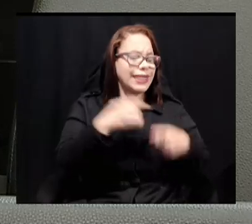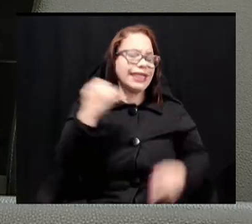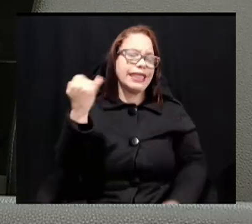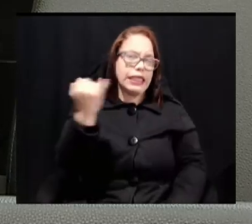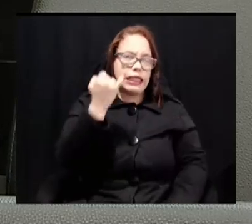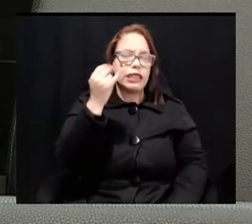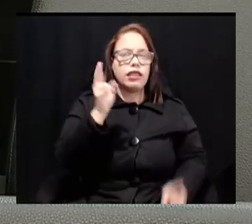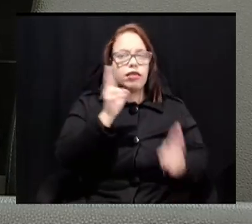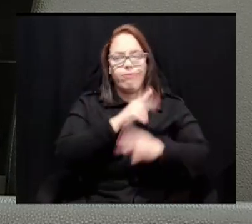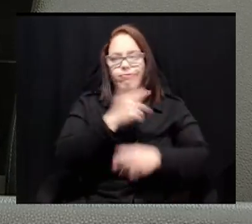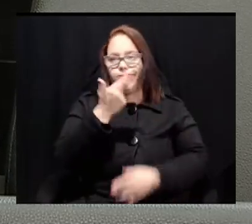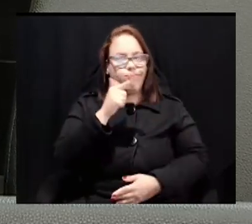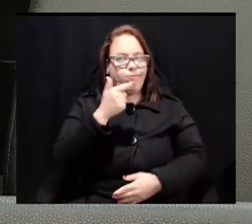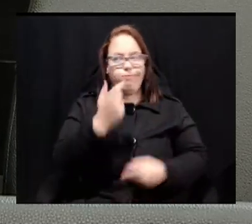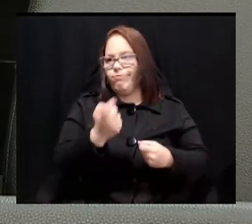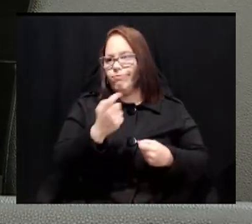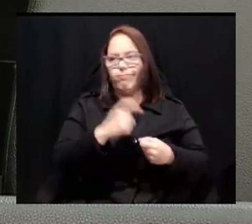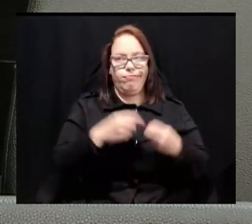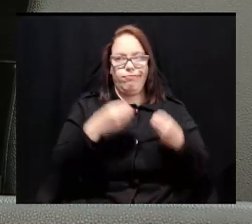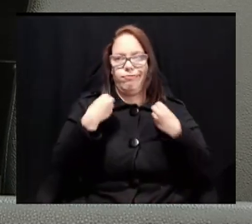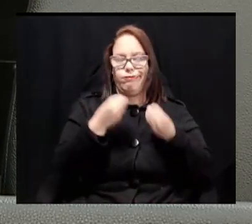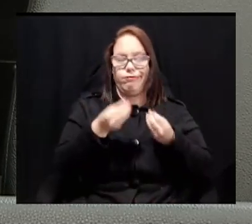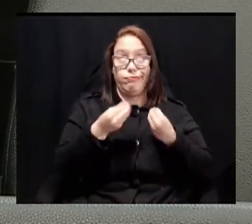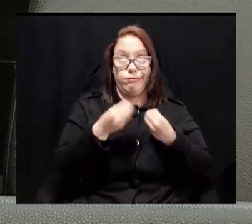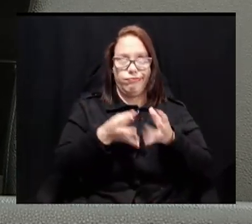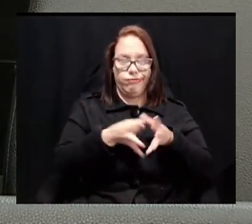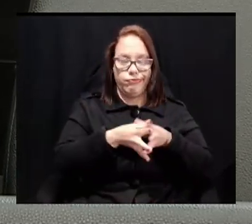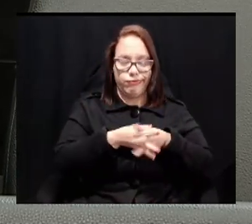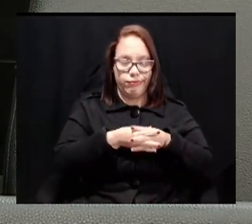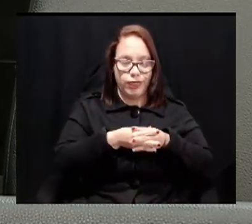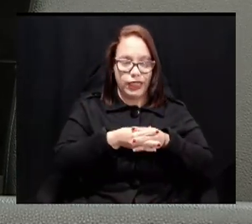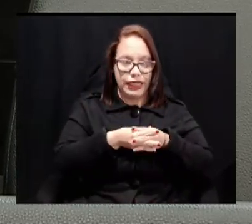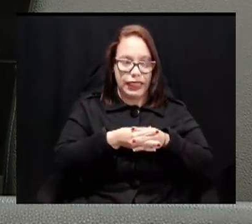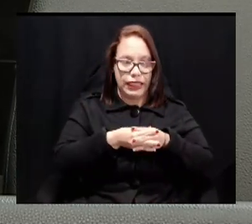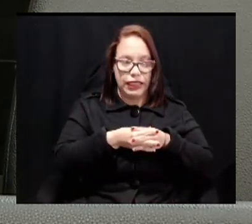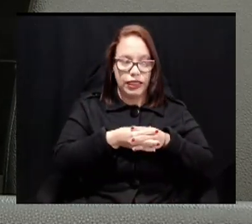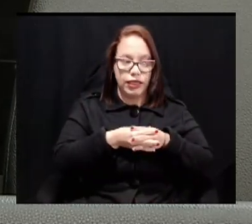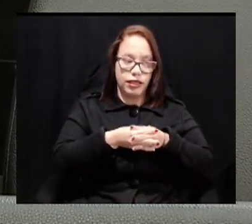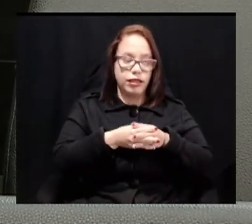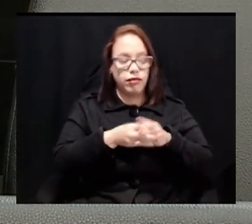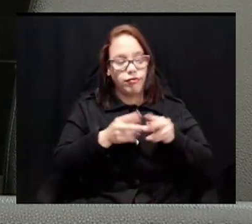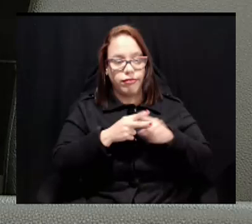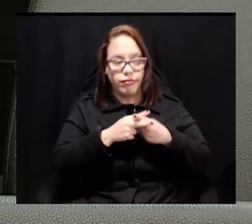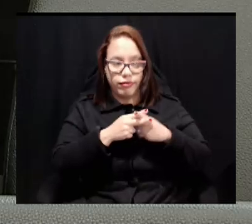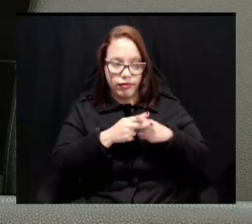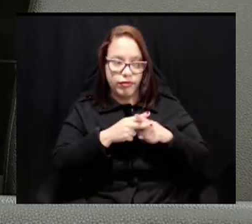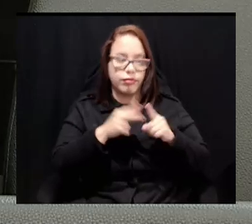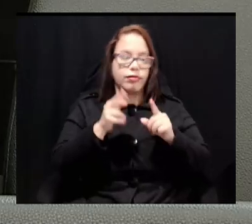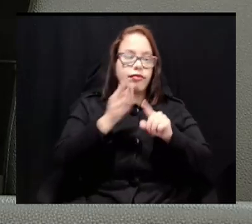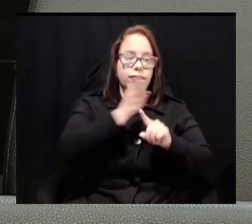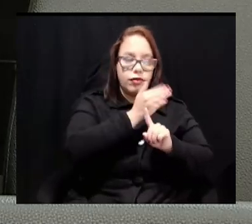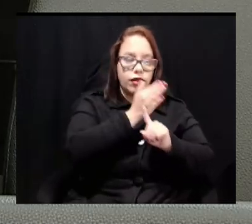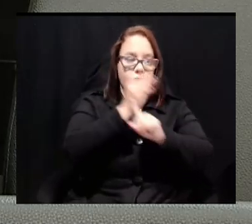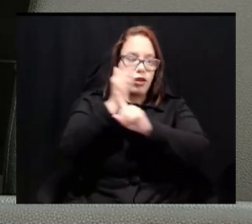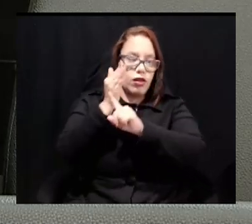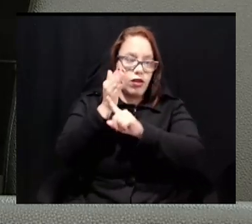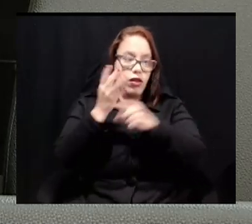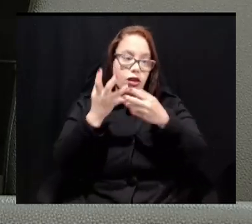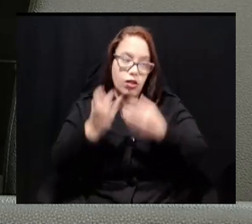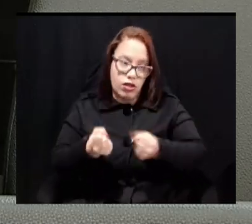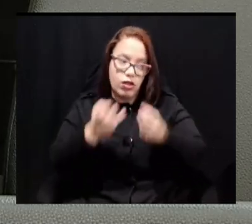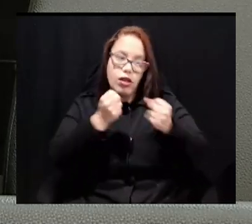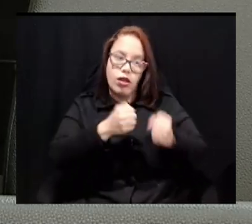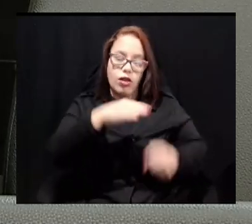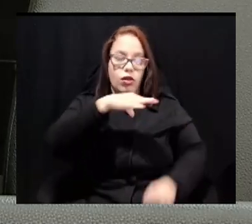mais volta, não tem mais retorno, e são ferramentas, tecnologias que vão ser adotadas no nosso município, que